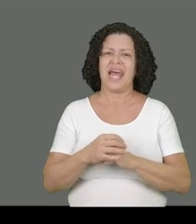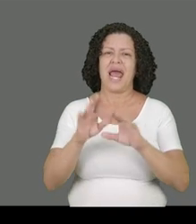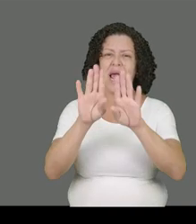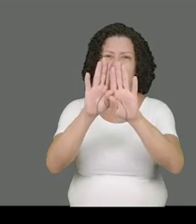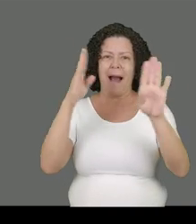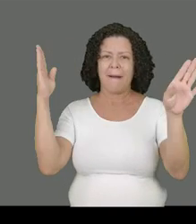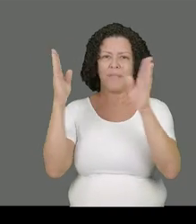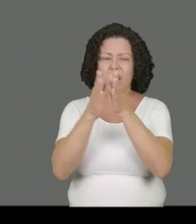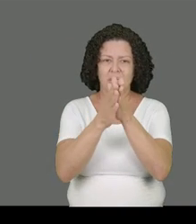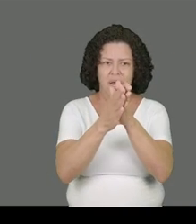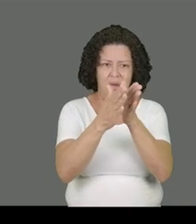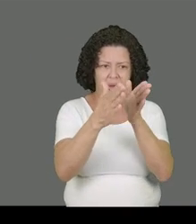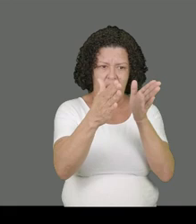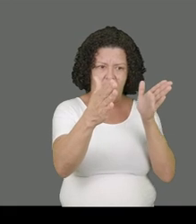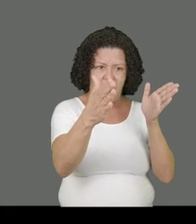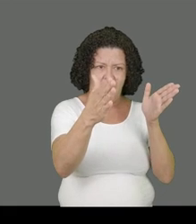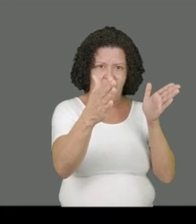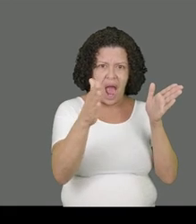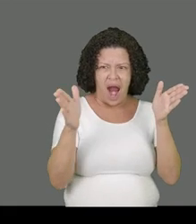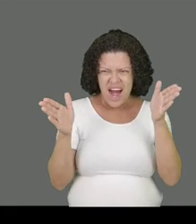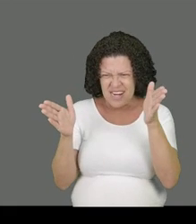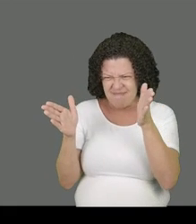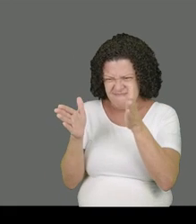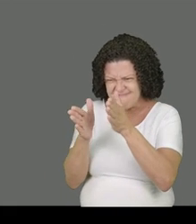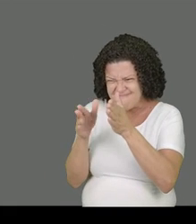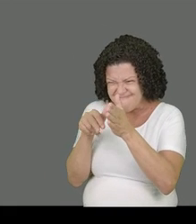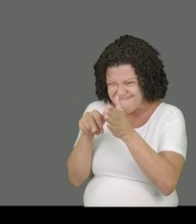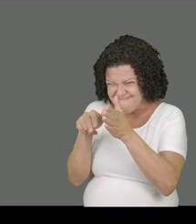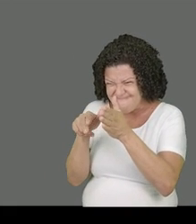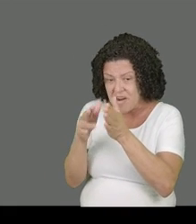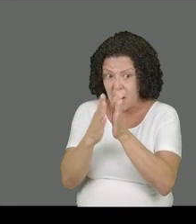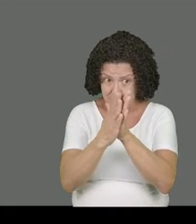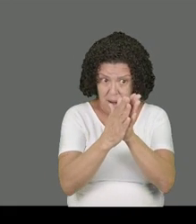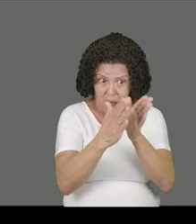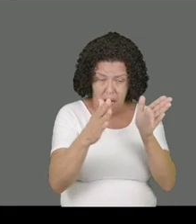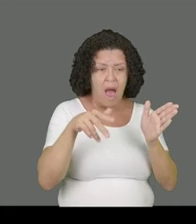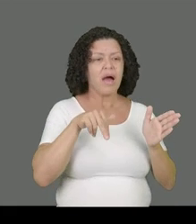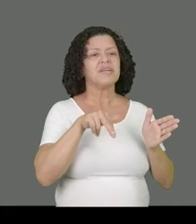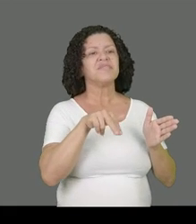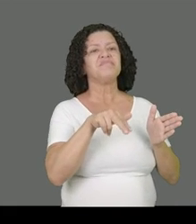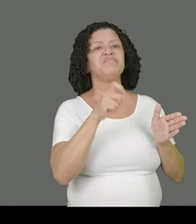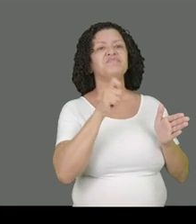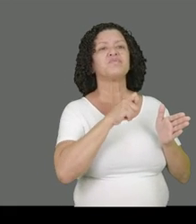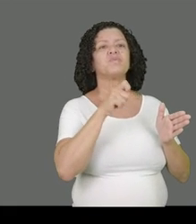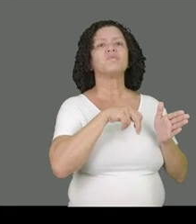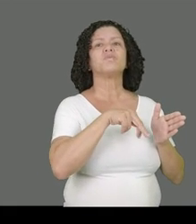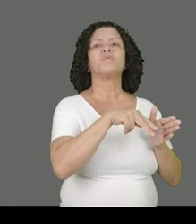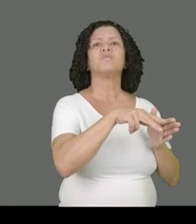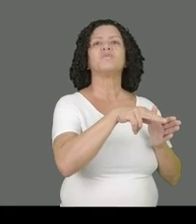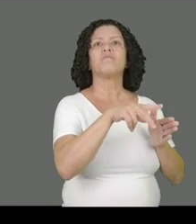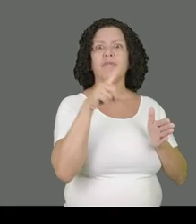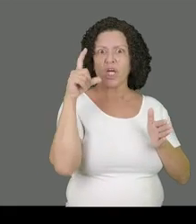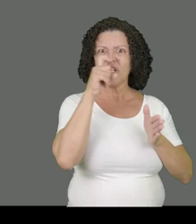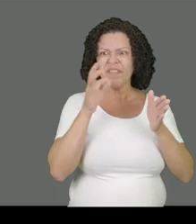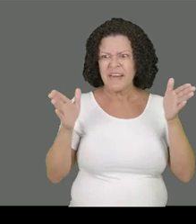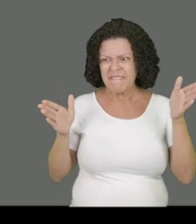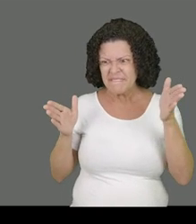a porta larga. É fácil, muito fácil, passar por uma porta que seja